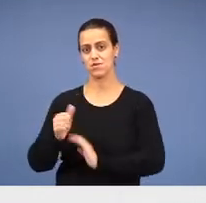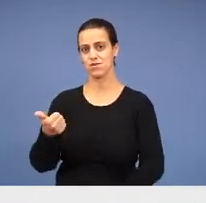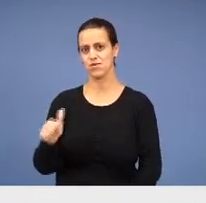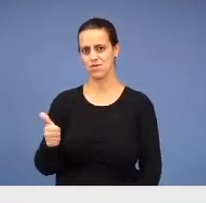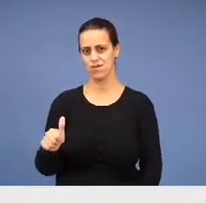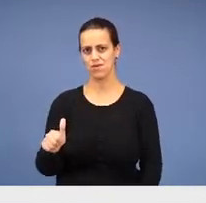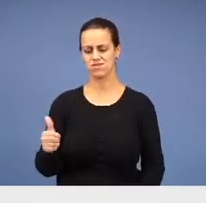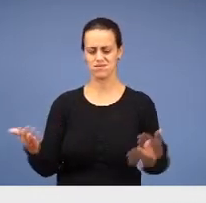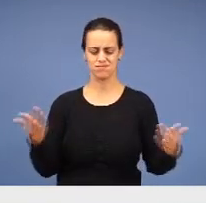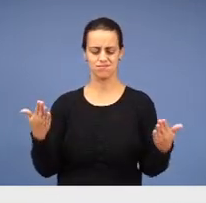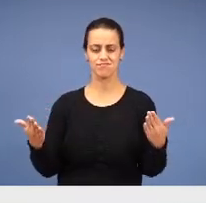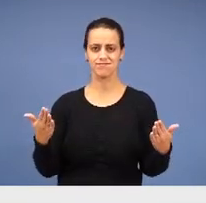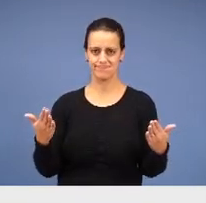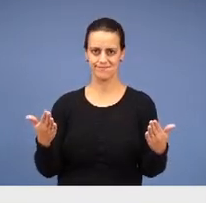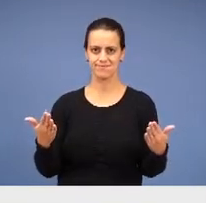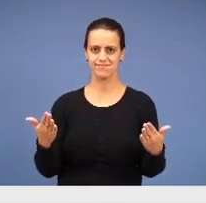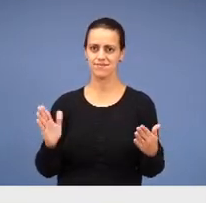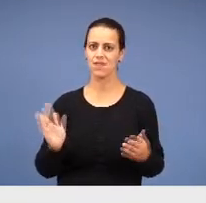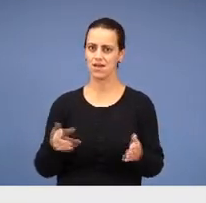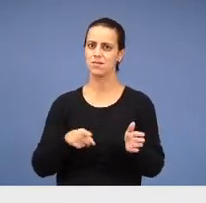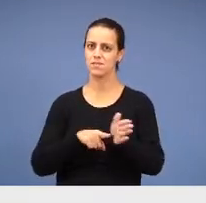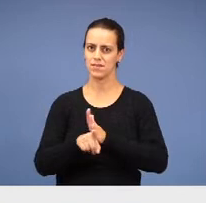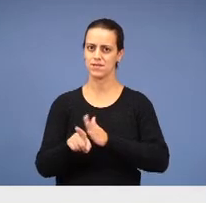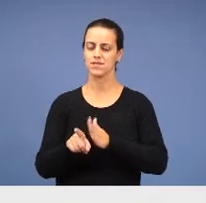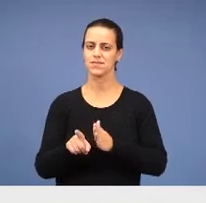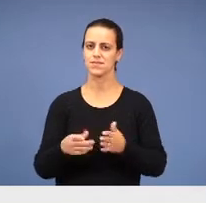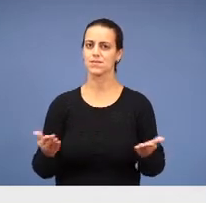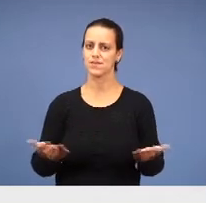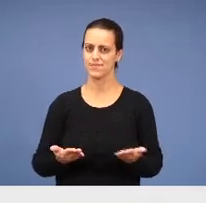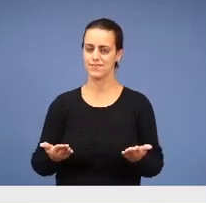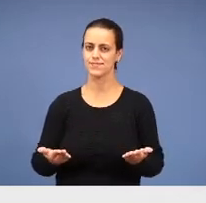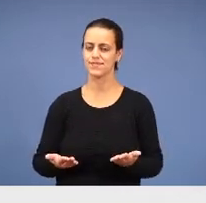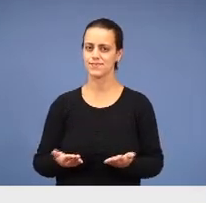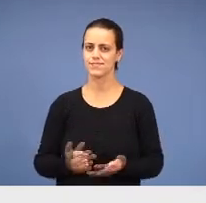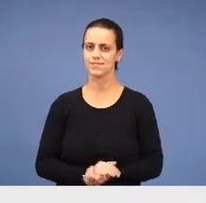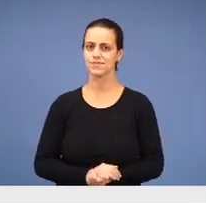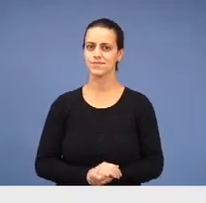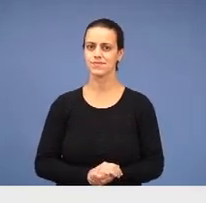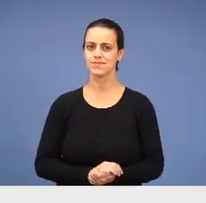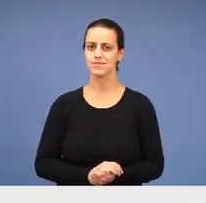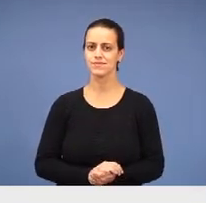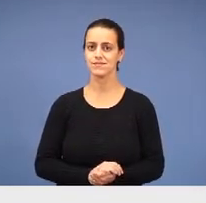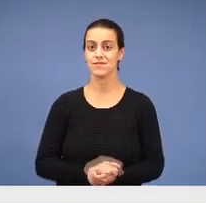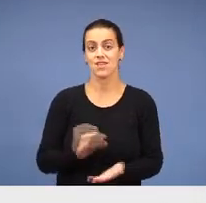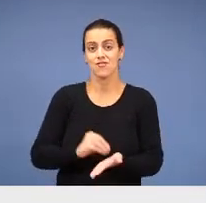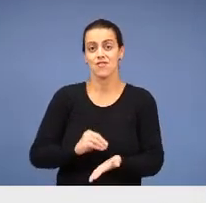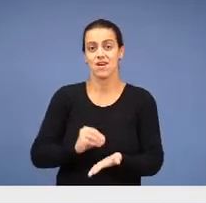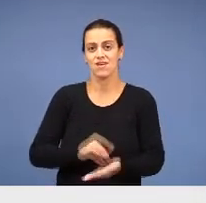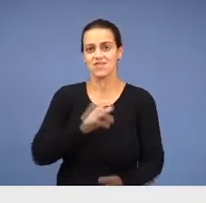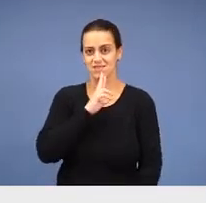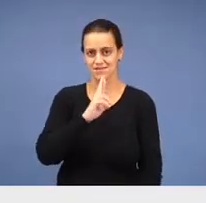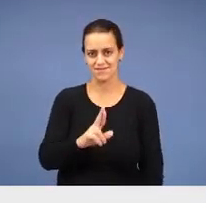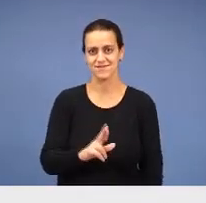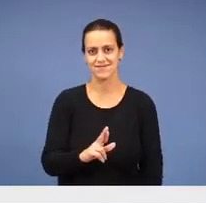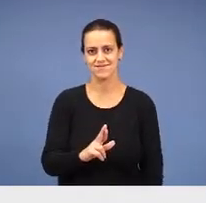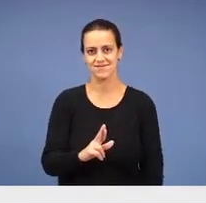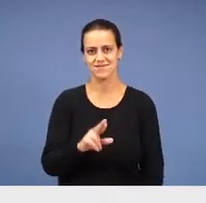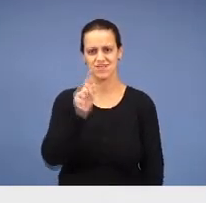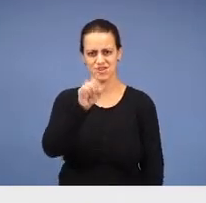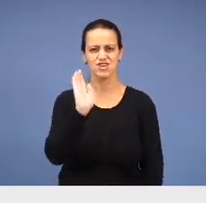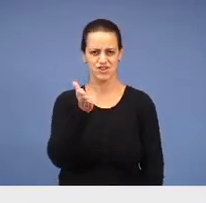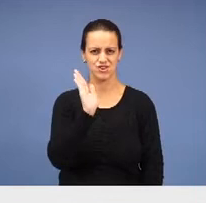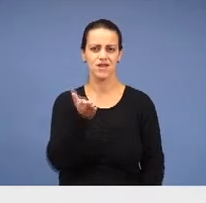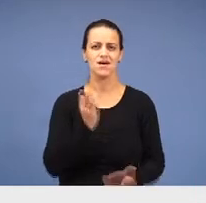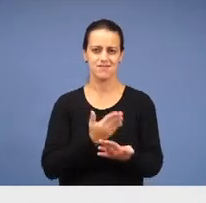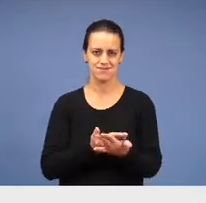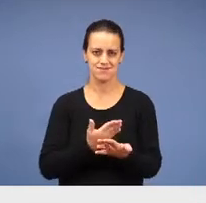primeira pergunta de hoje. E como nós ficamos devendo a resposta para os irmãos trabalharam durante a